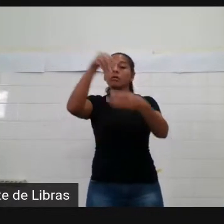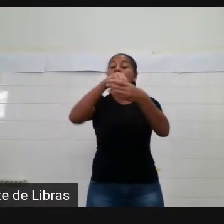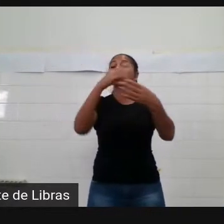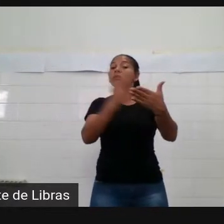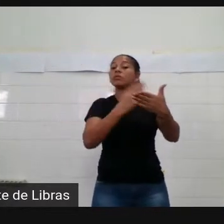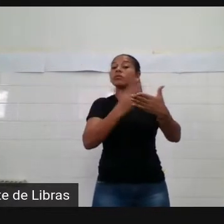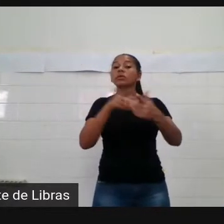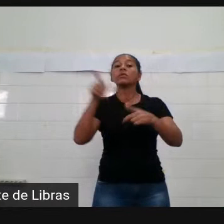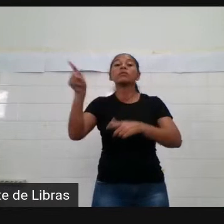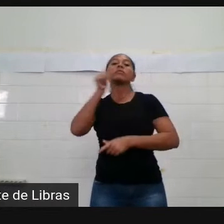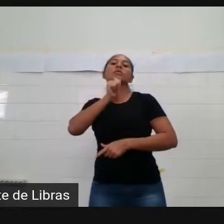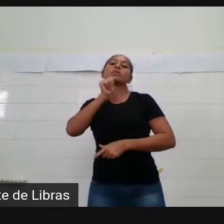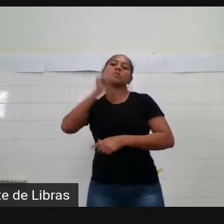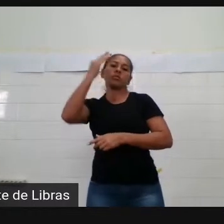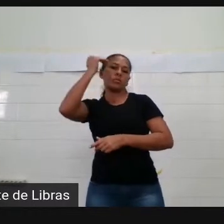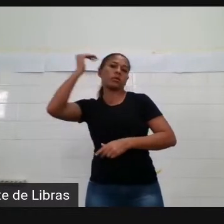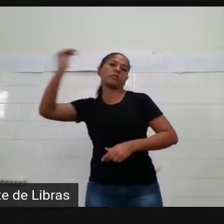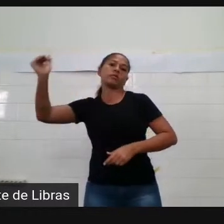Conceição Evaristo ela